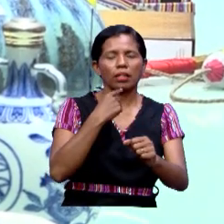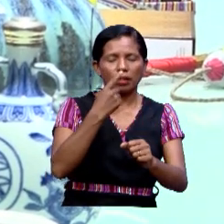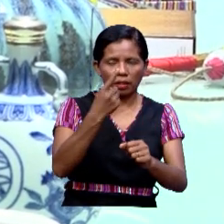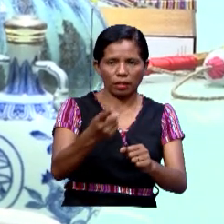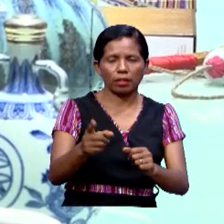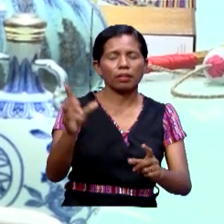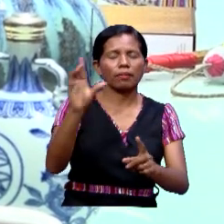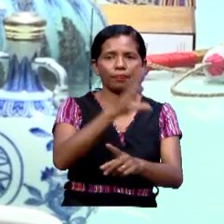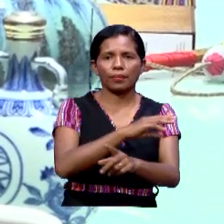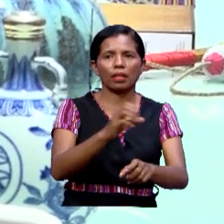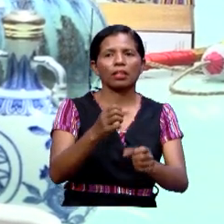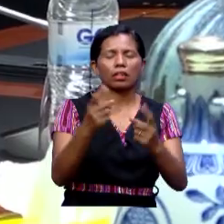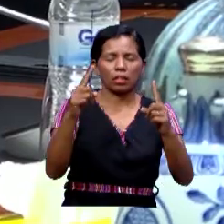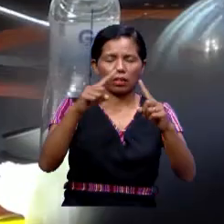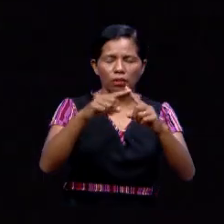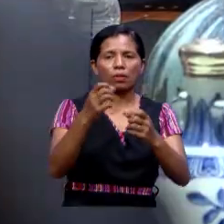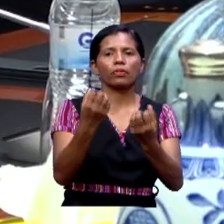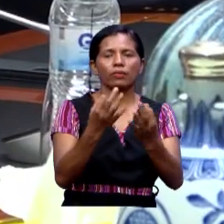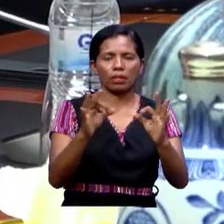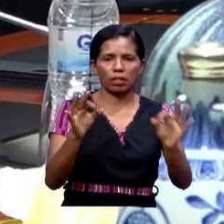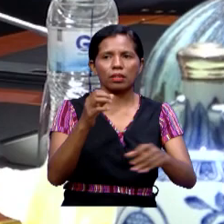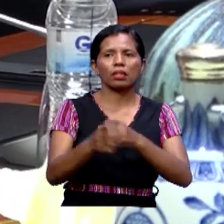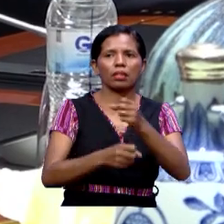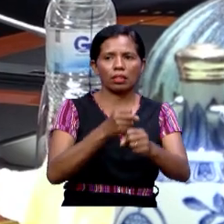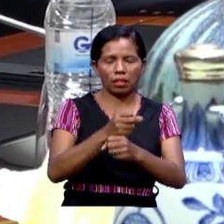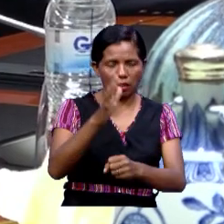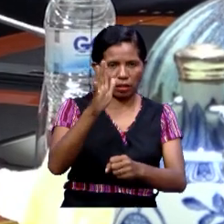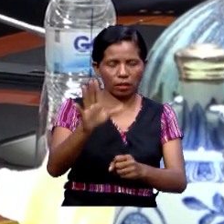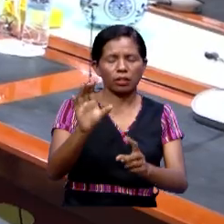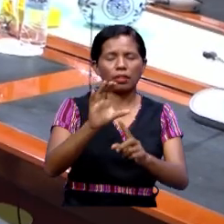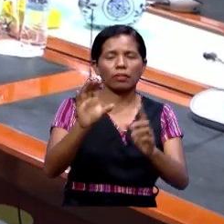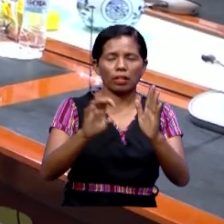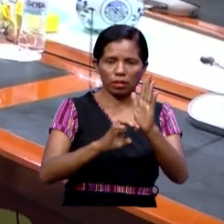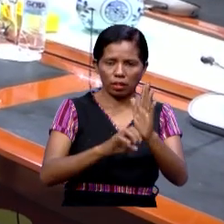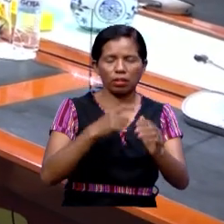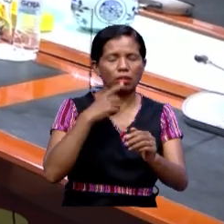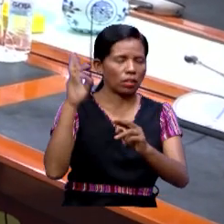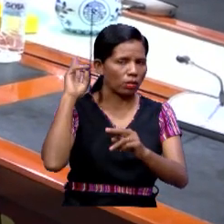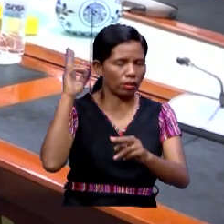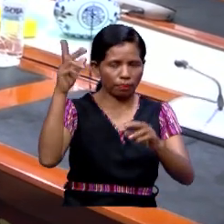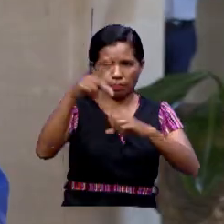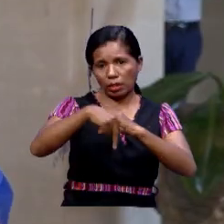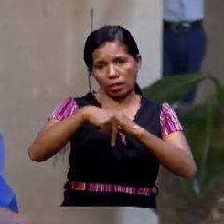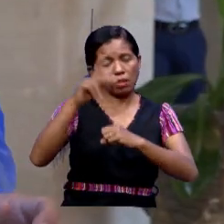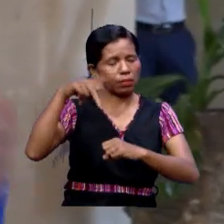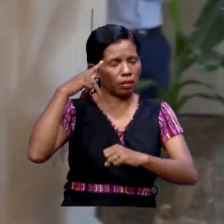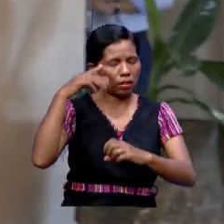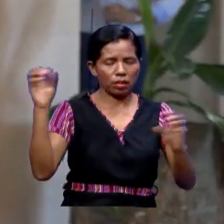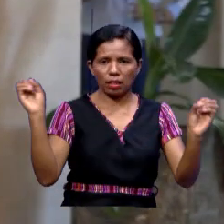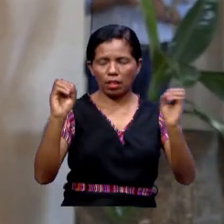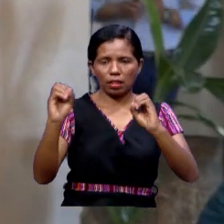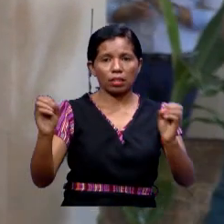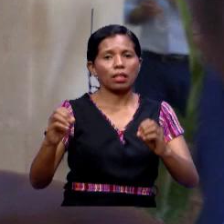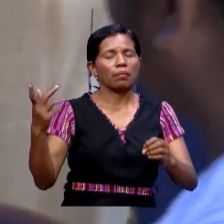kada legislativa sei to deit tinang lima. Alain dene, chefi estadu mo sei rona partidu politikus sira nabe la iha sentu